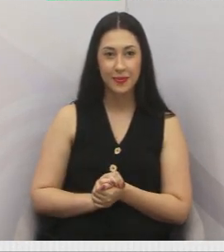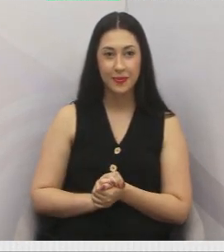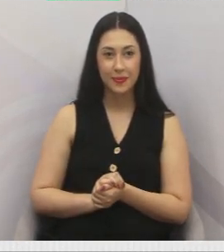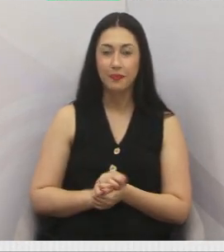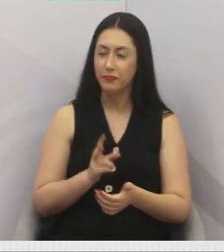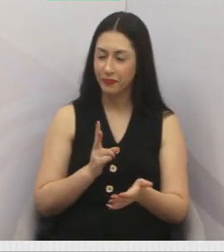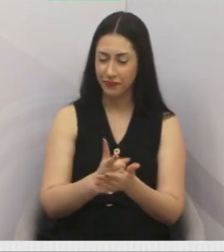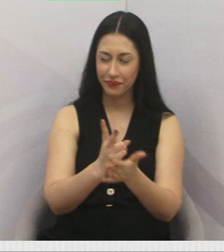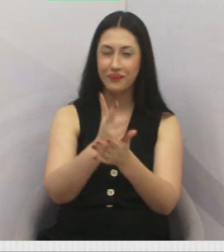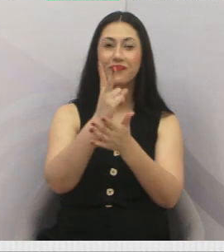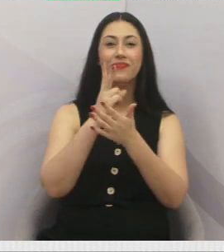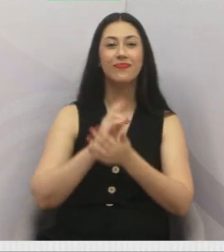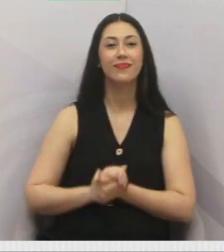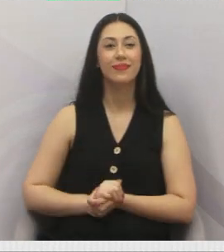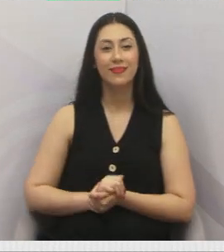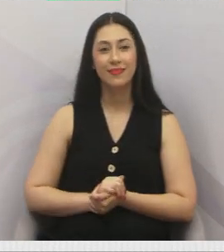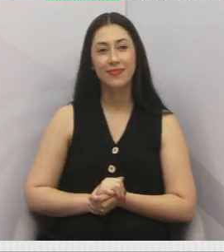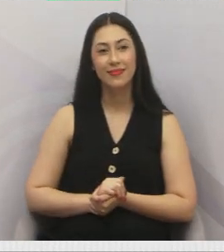Vamos seguir.